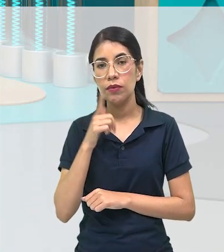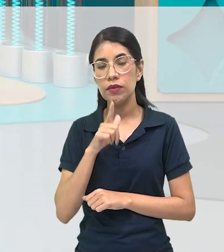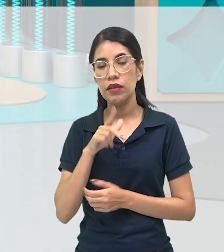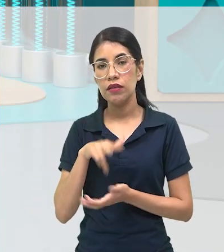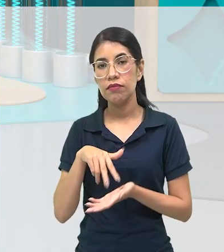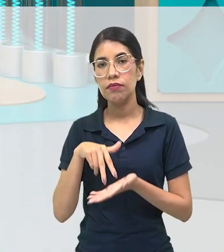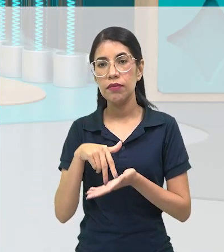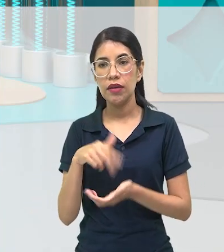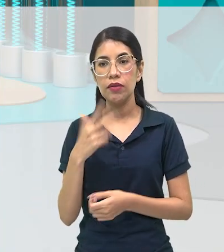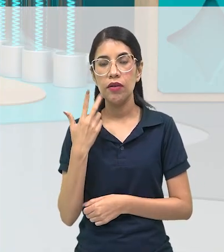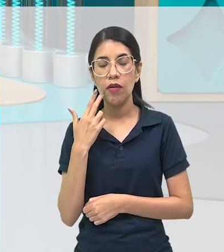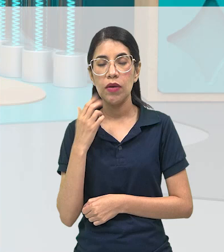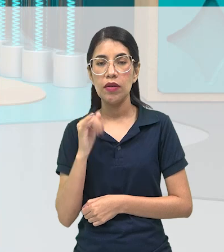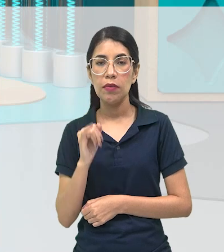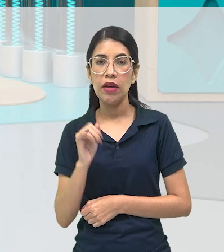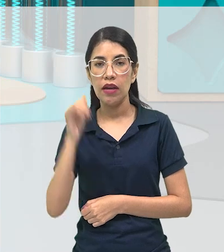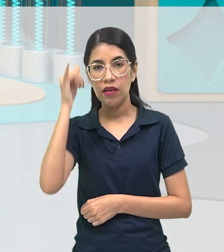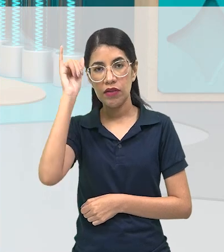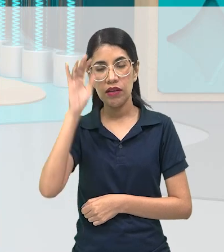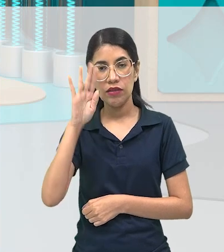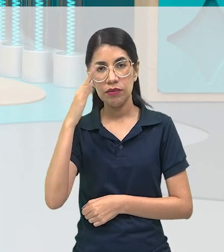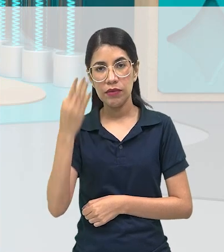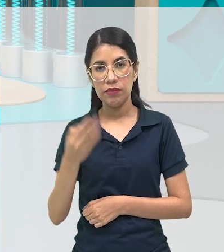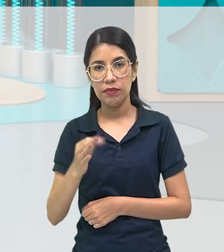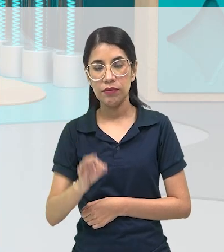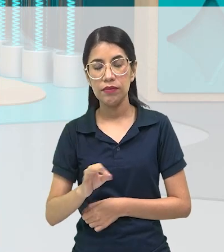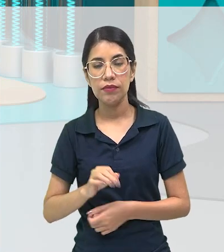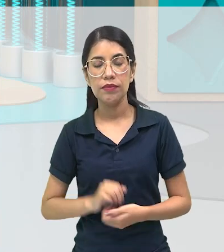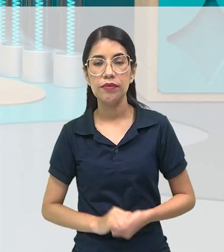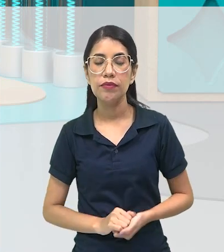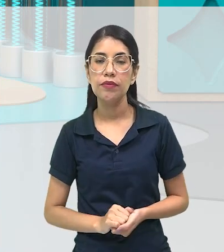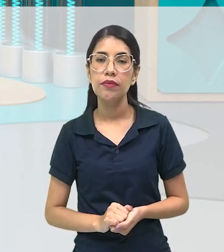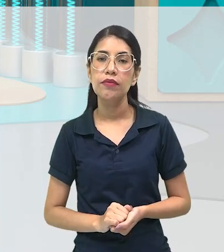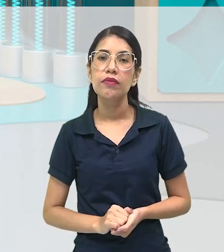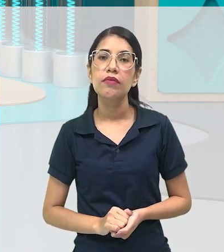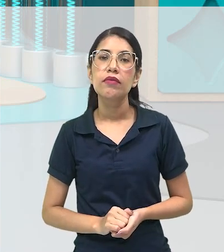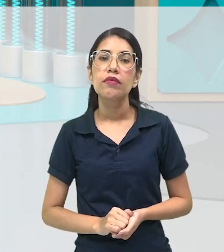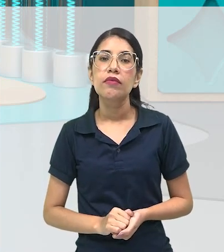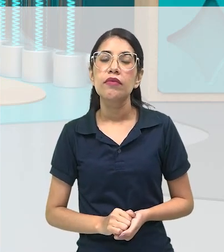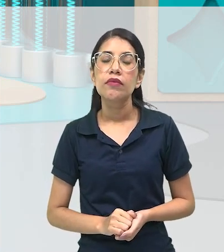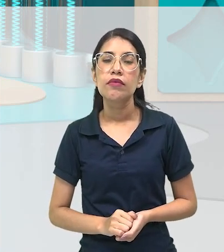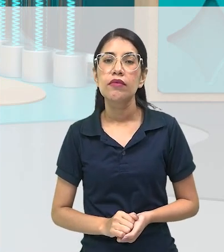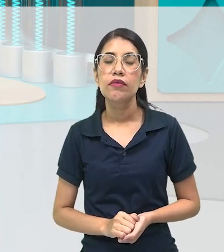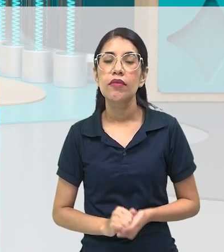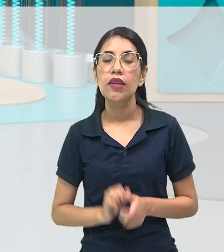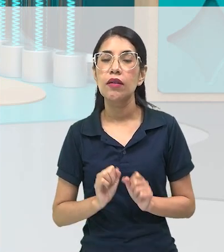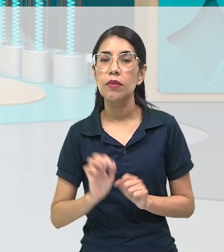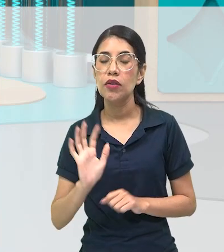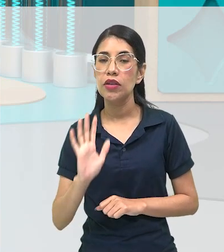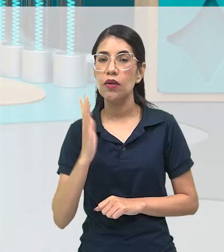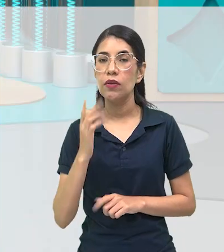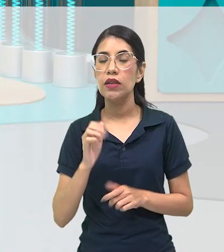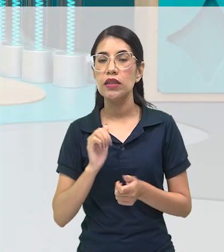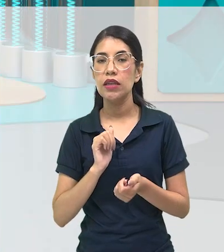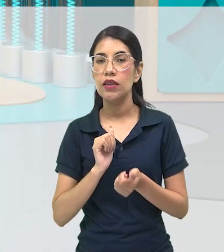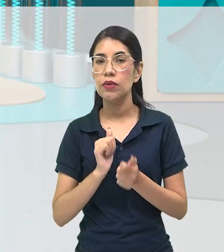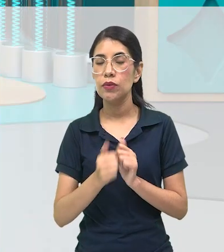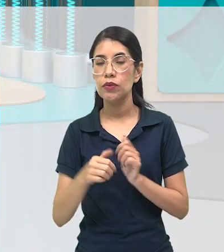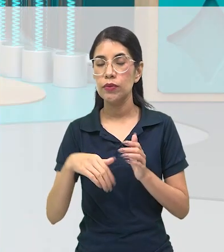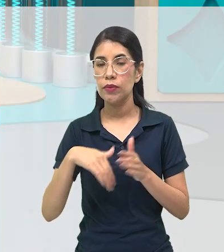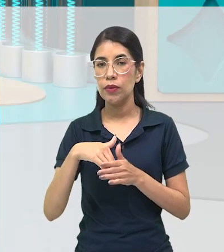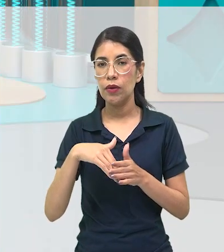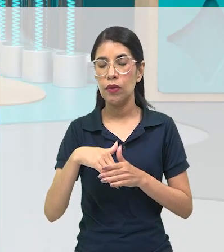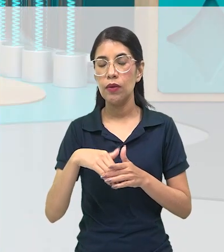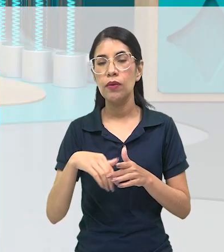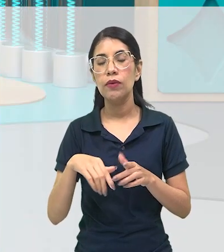pé, senão pode acontecer de novo o desmaio, tá bom? Muito bem, então isso pode acontecer num jogo,